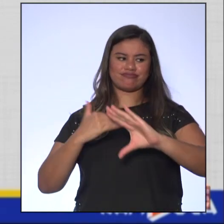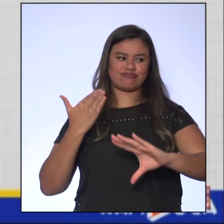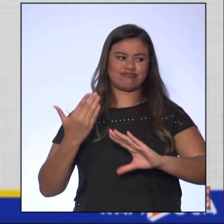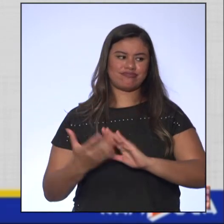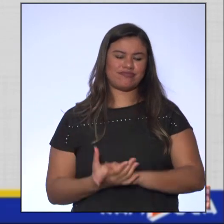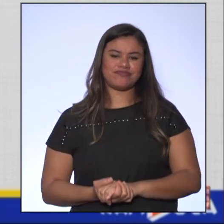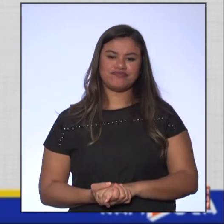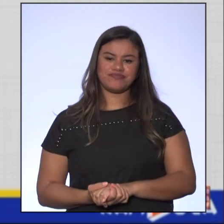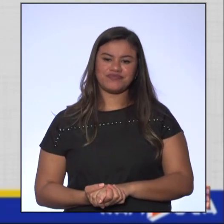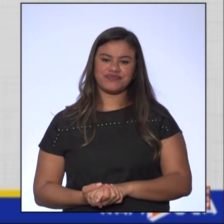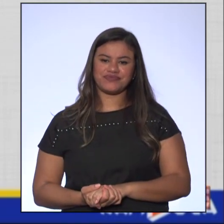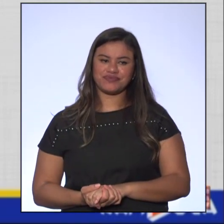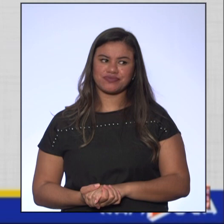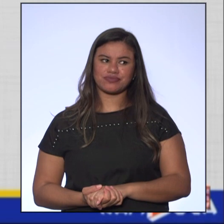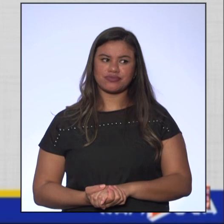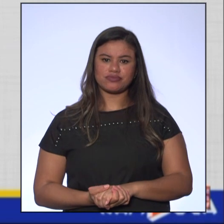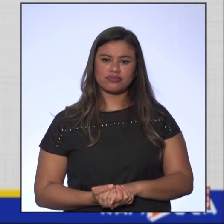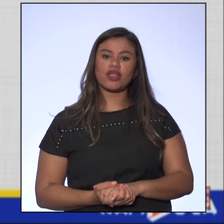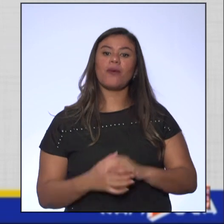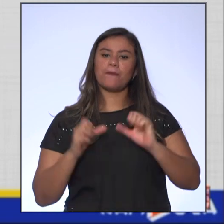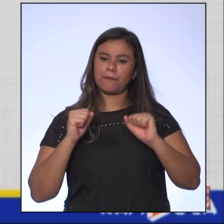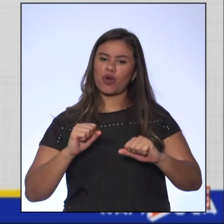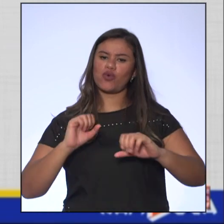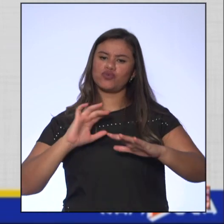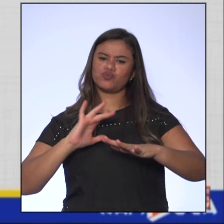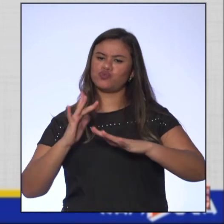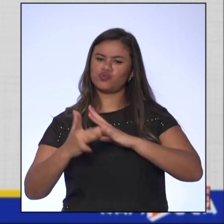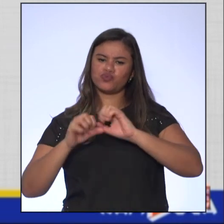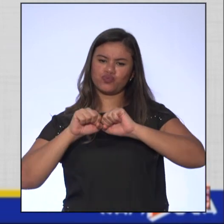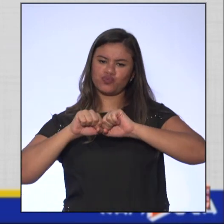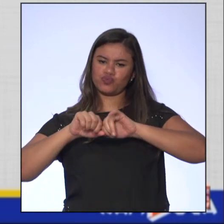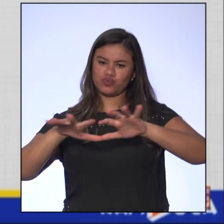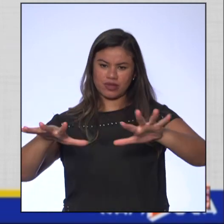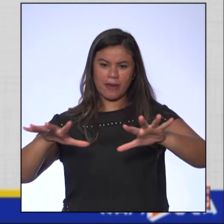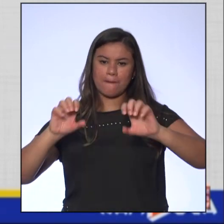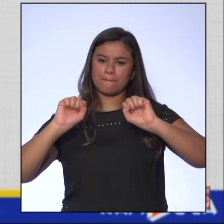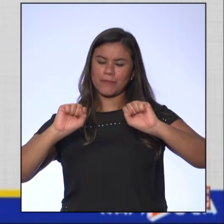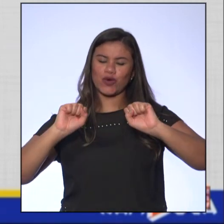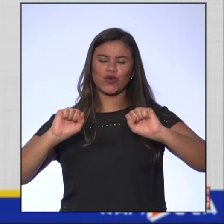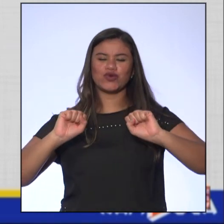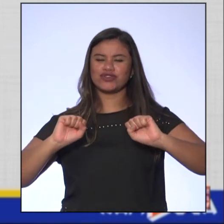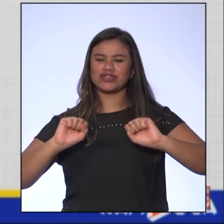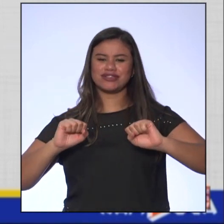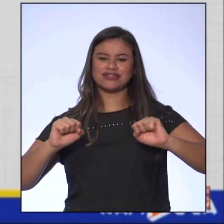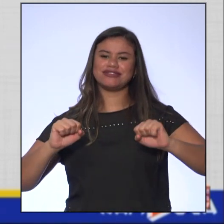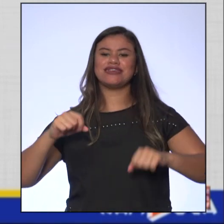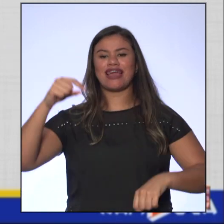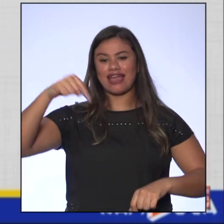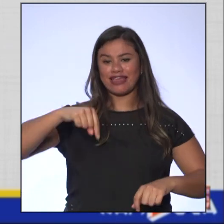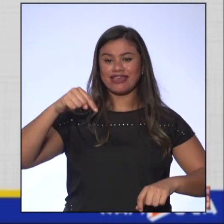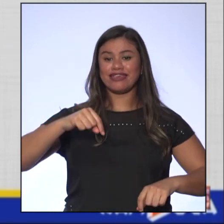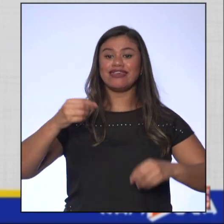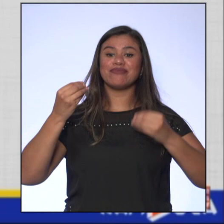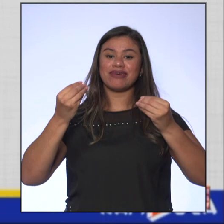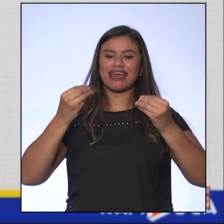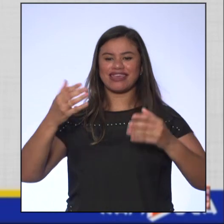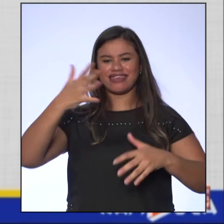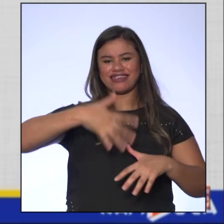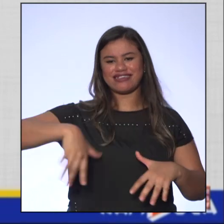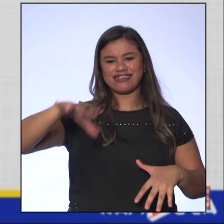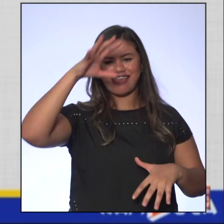Compartilha a nossa aula aí com seus amigos. Estamos aqui para você aprender a nossa estatística.